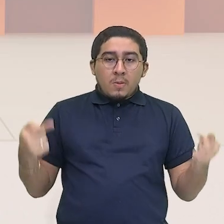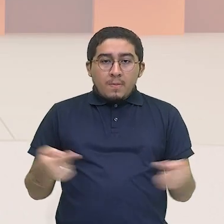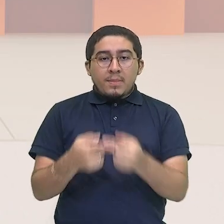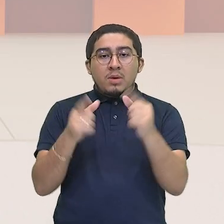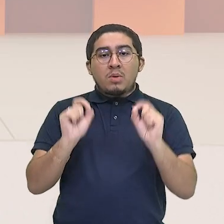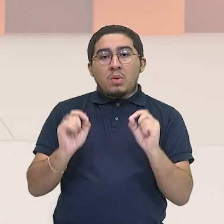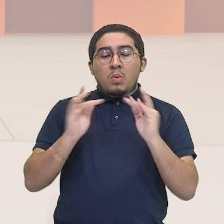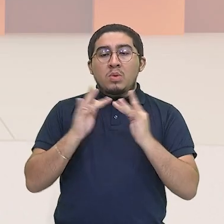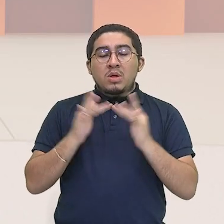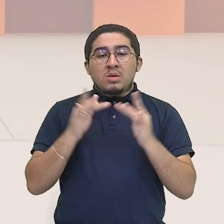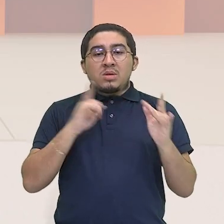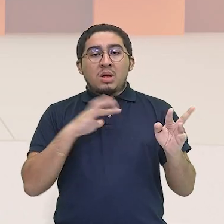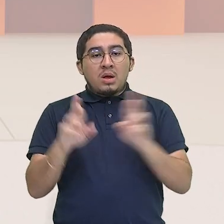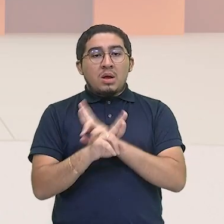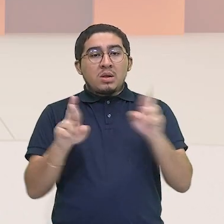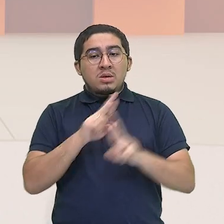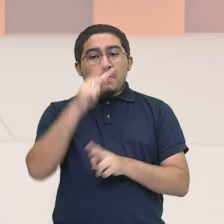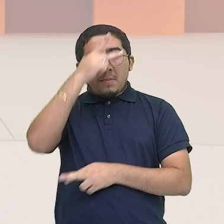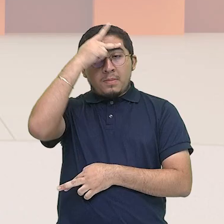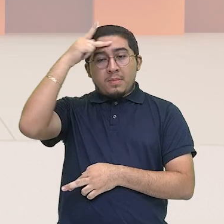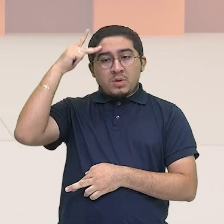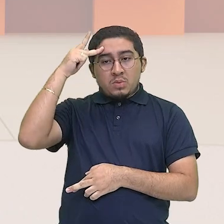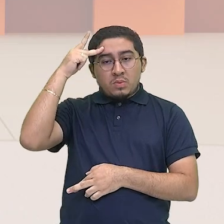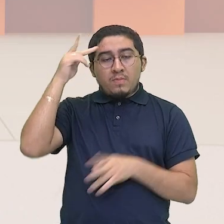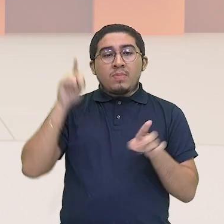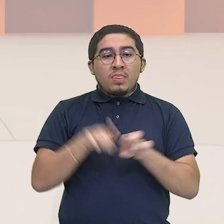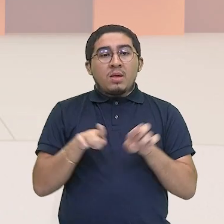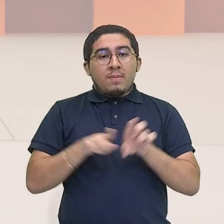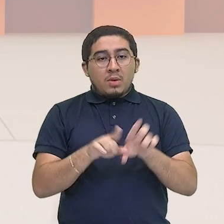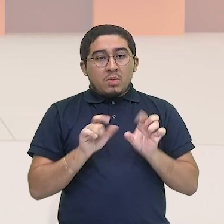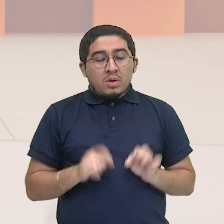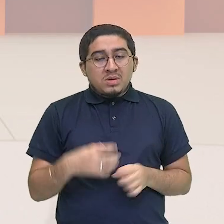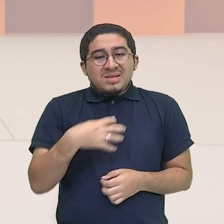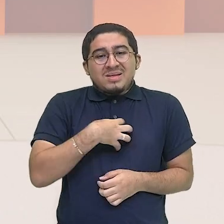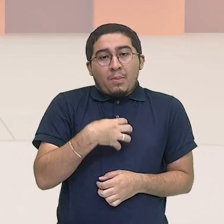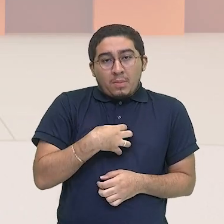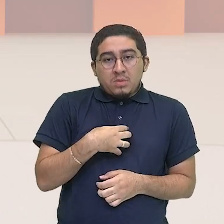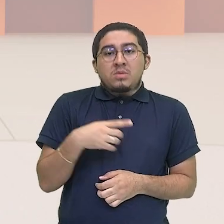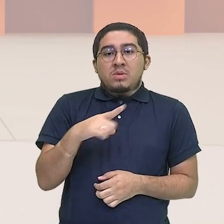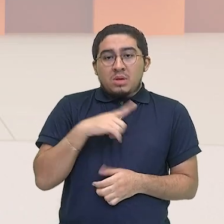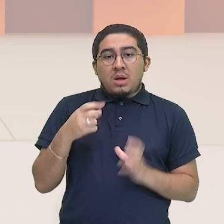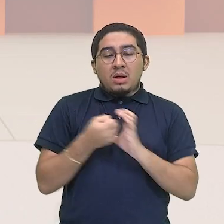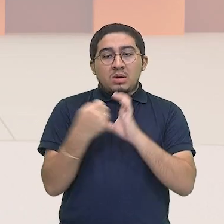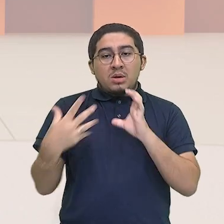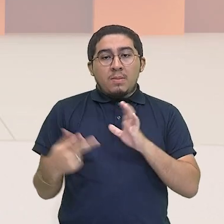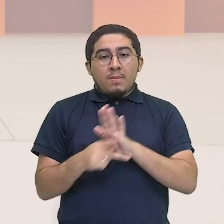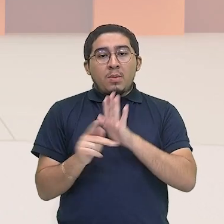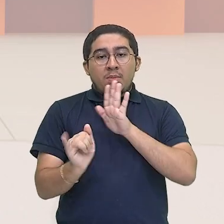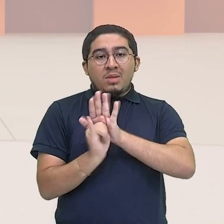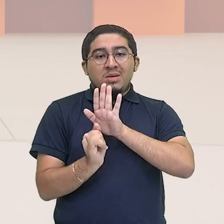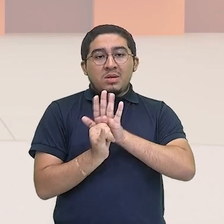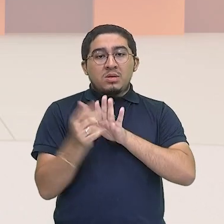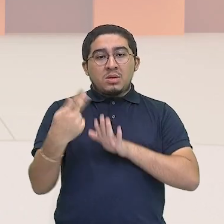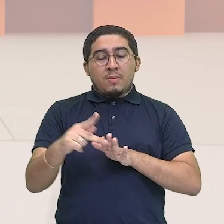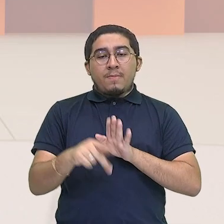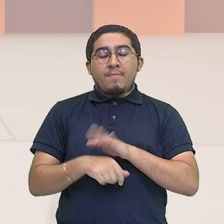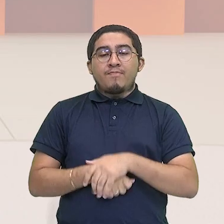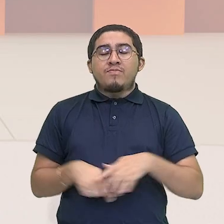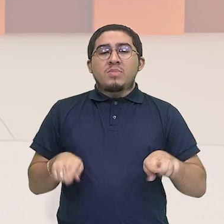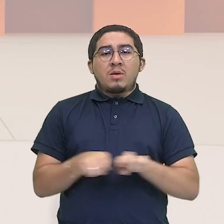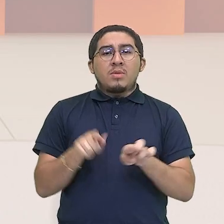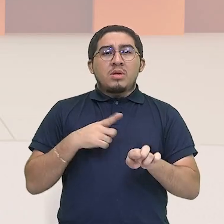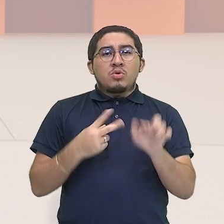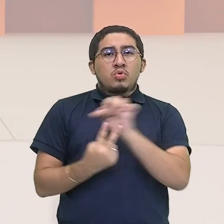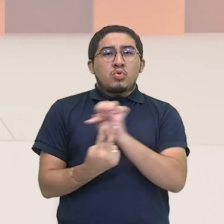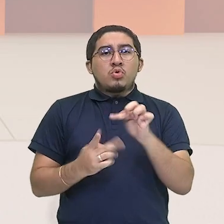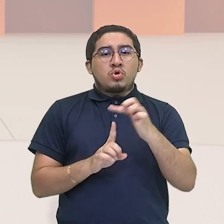que se estabelece entre as pessoas e os sentimentos de identidade existentes entre eles. Existem dois tipos de